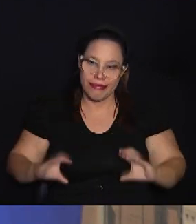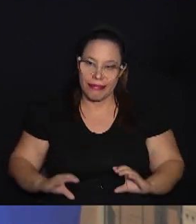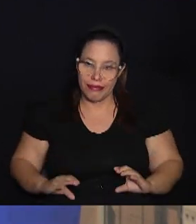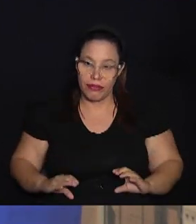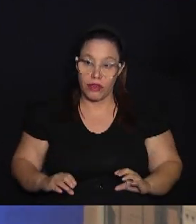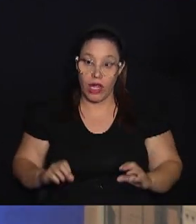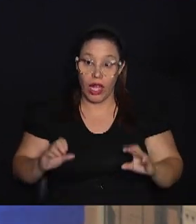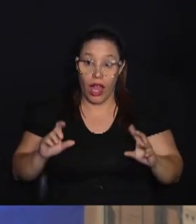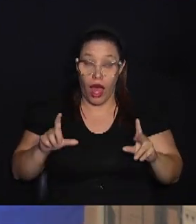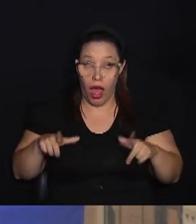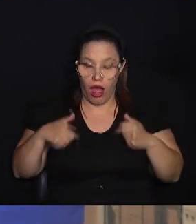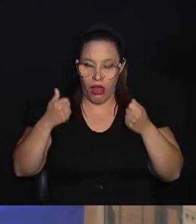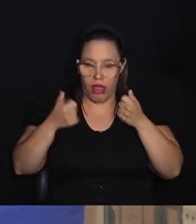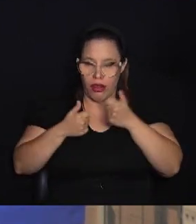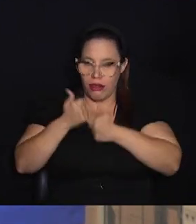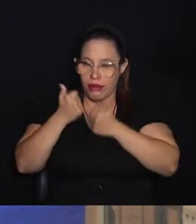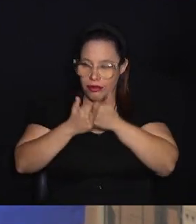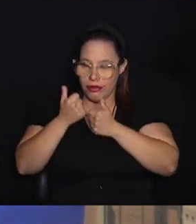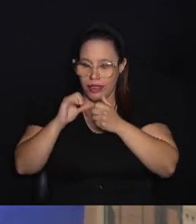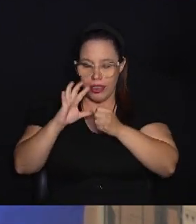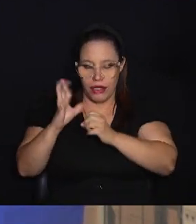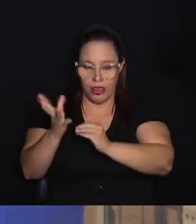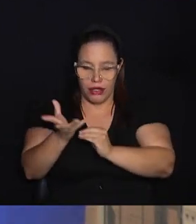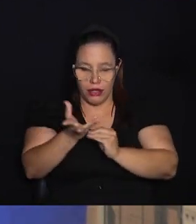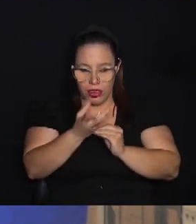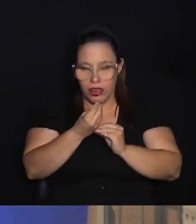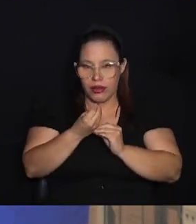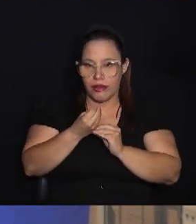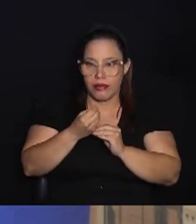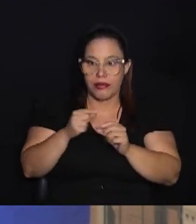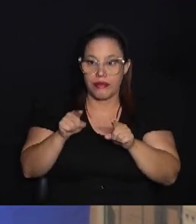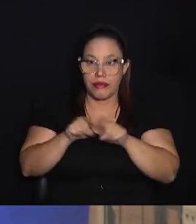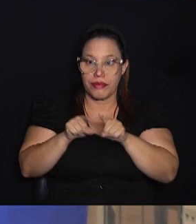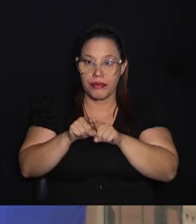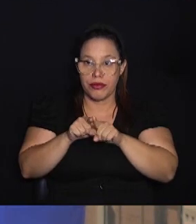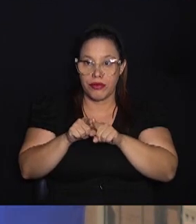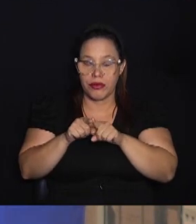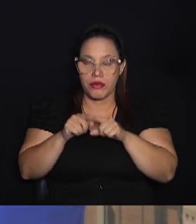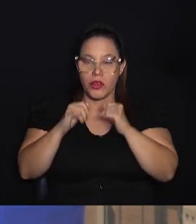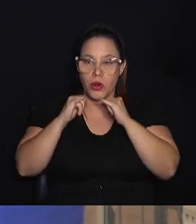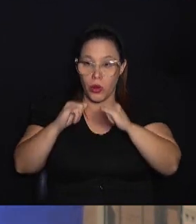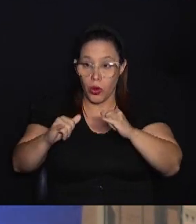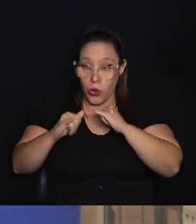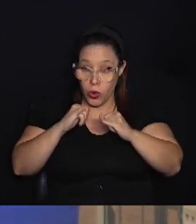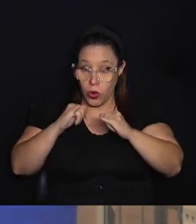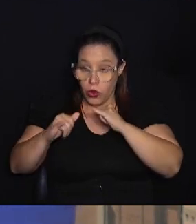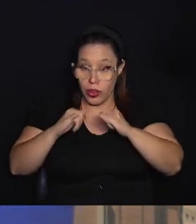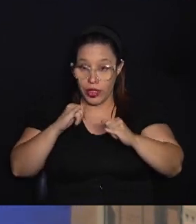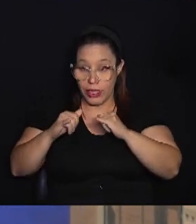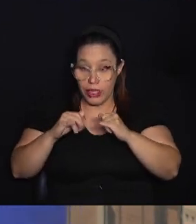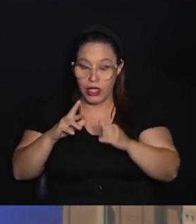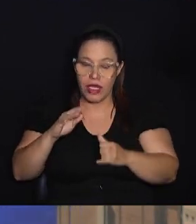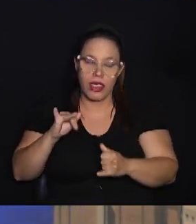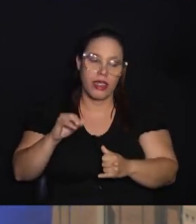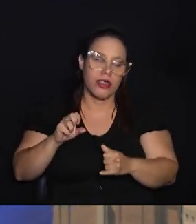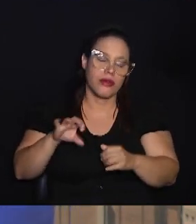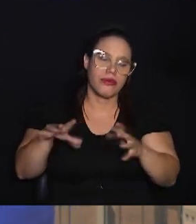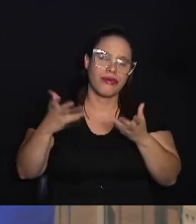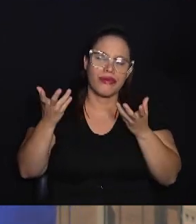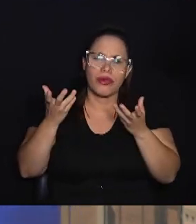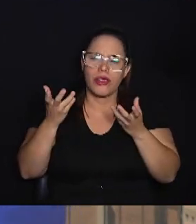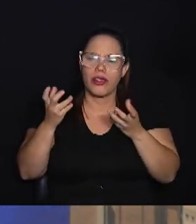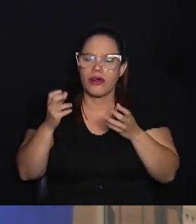atitude esportes Artes e também notícias da redação do que está acontecendo na cidade temos também